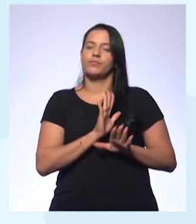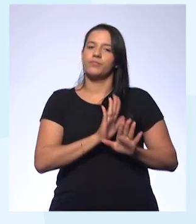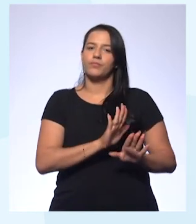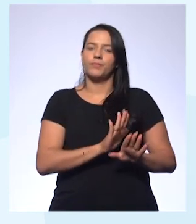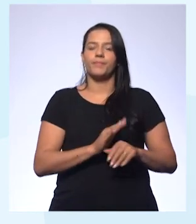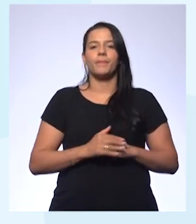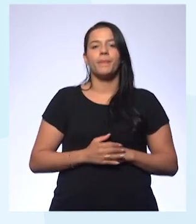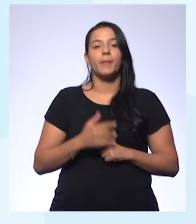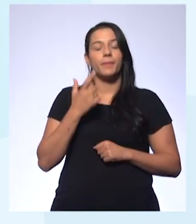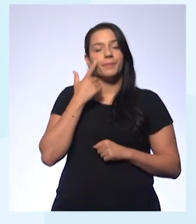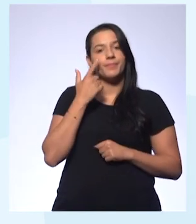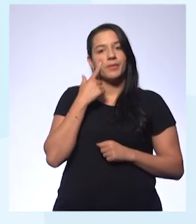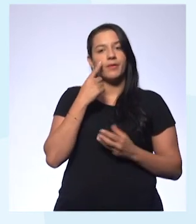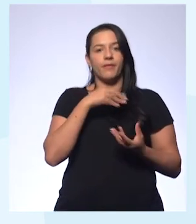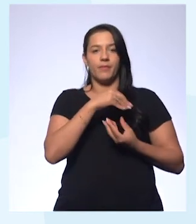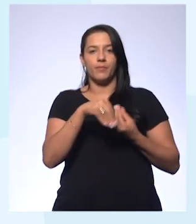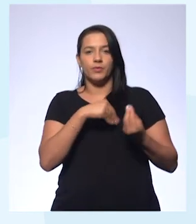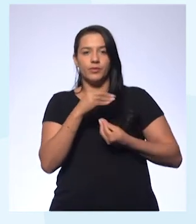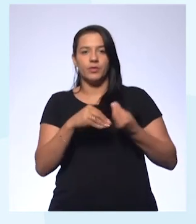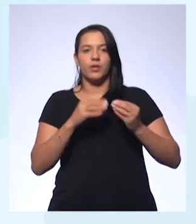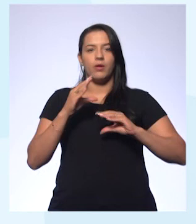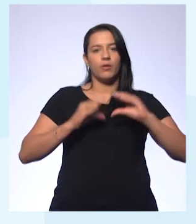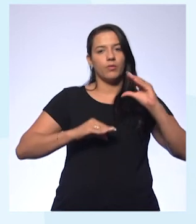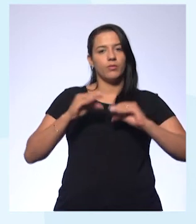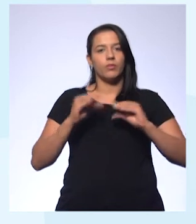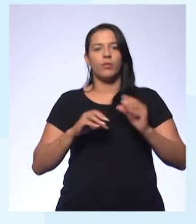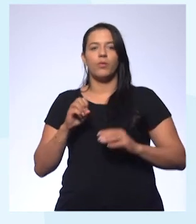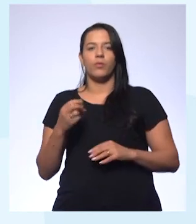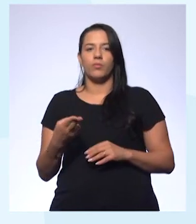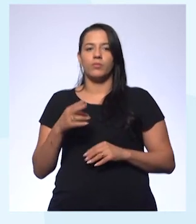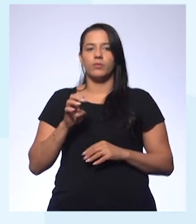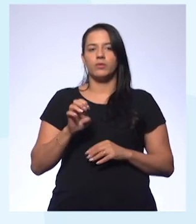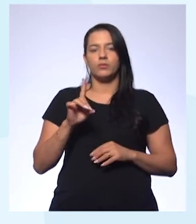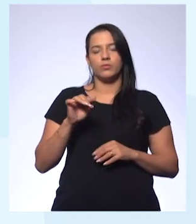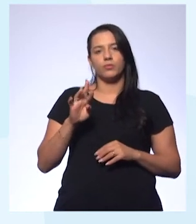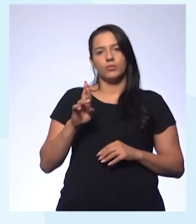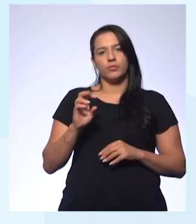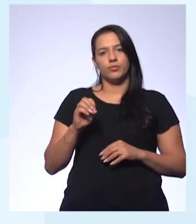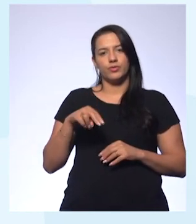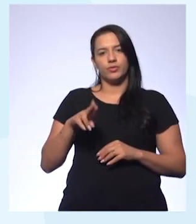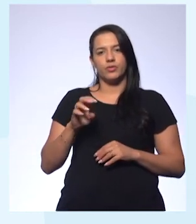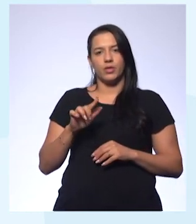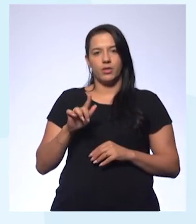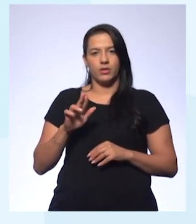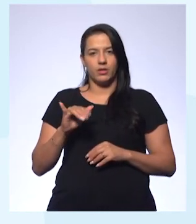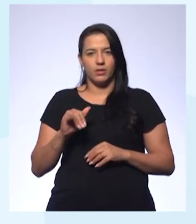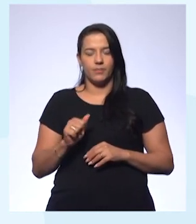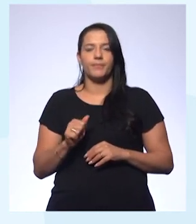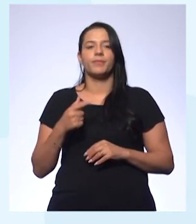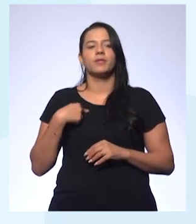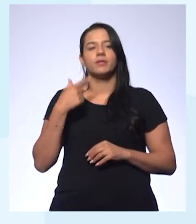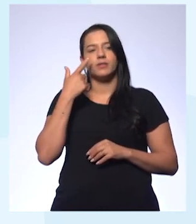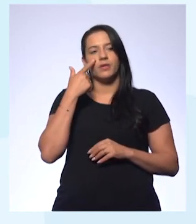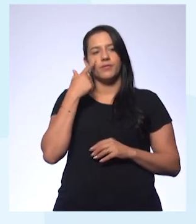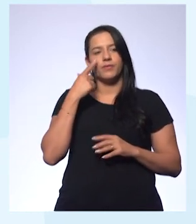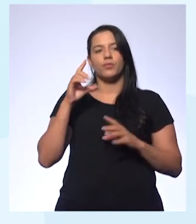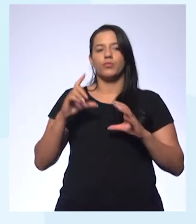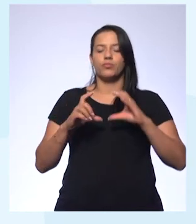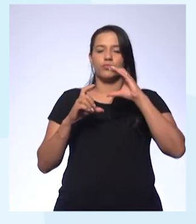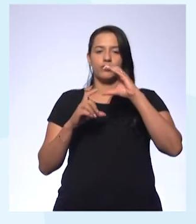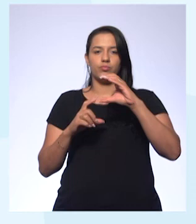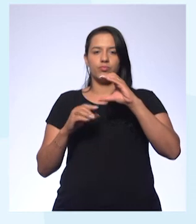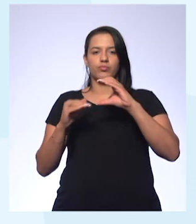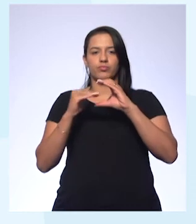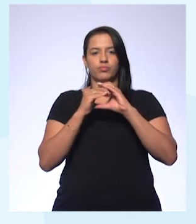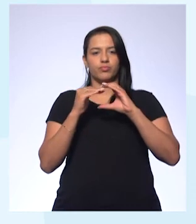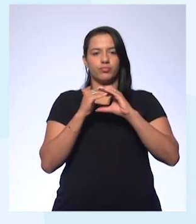repouso para ver se a mistura era homogênea ou heterogênea, né? Se fosse homogênea, você viria o quê? Uma fase só, né?